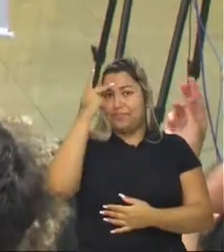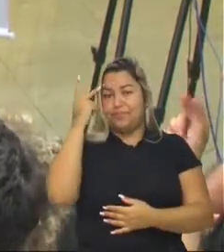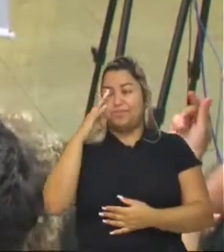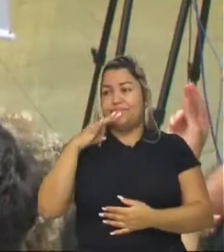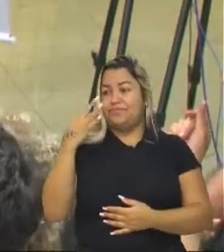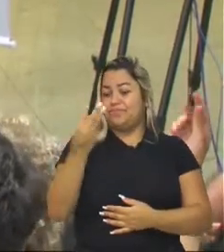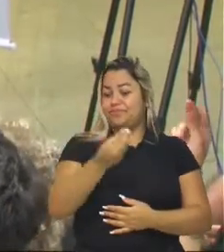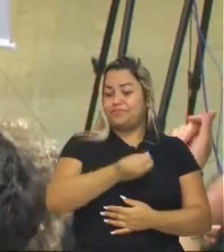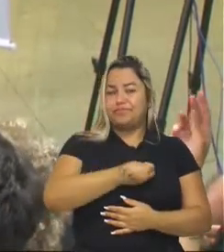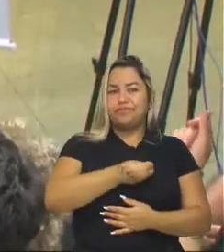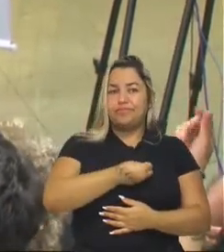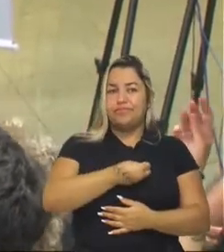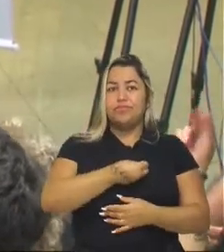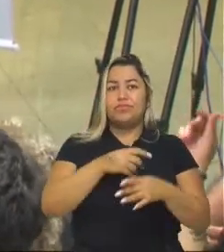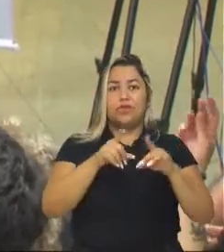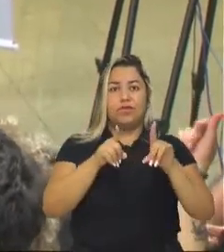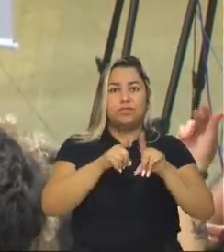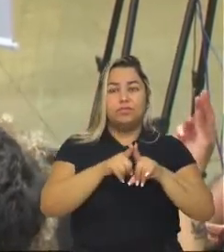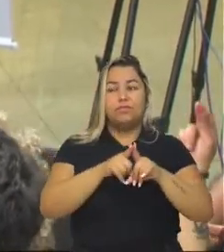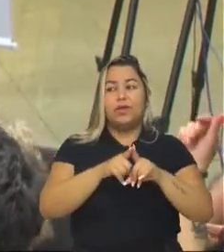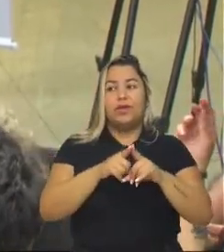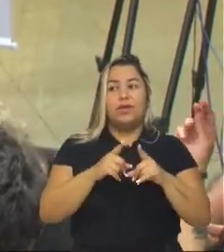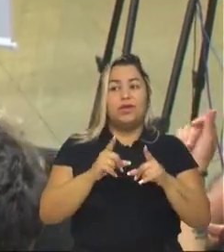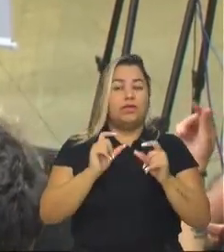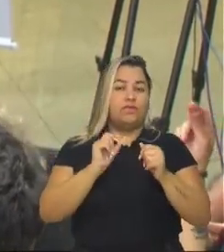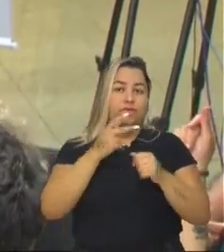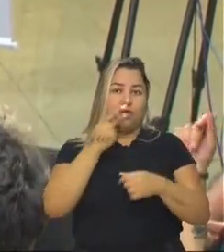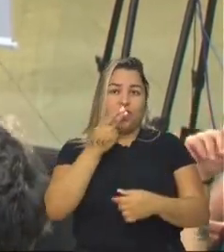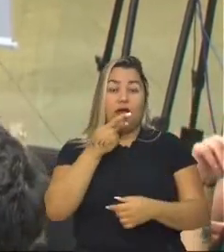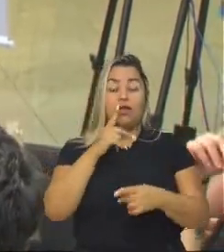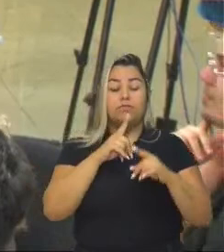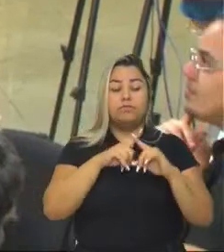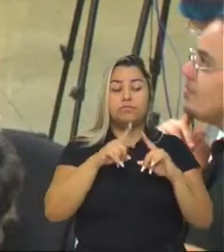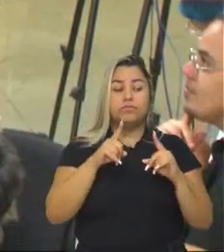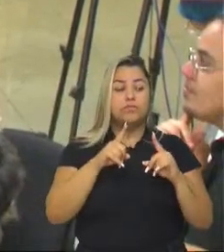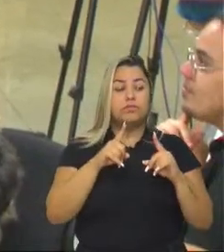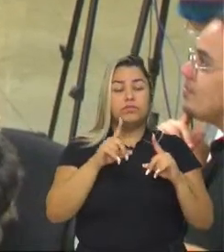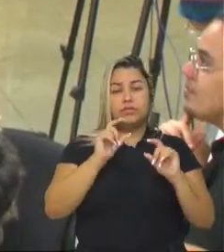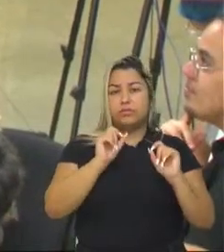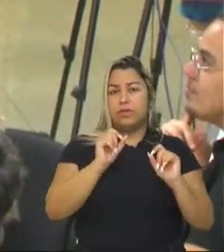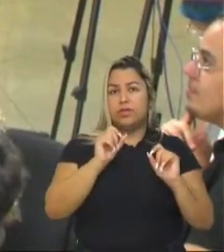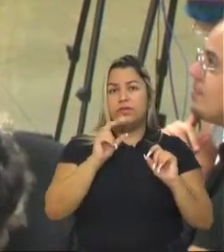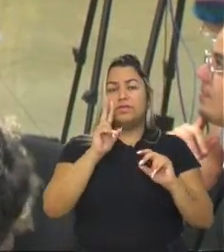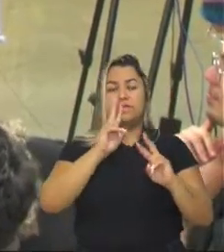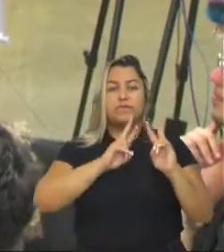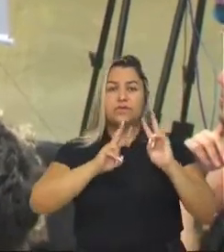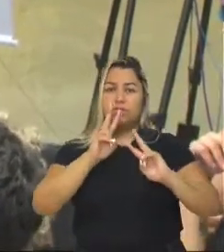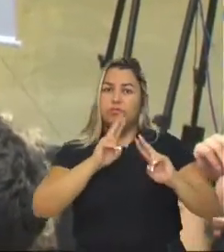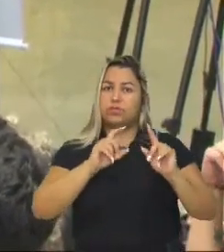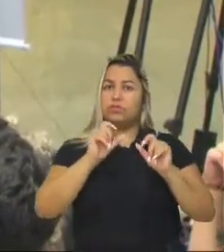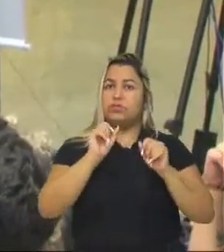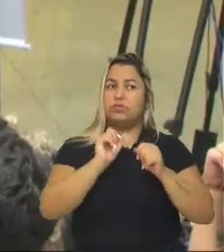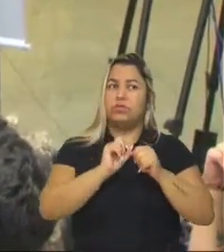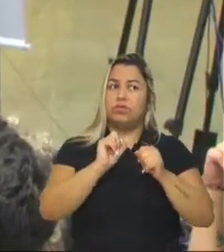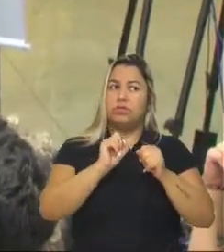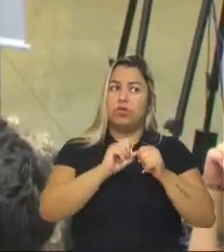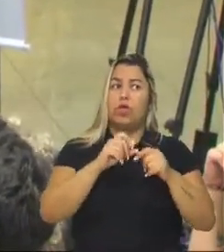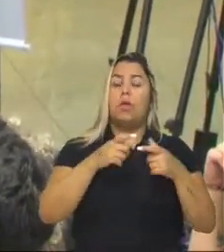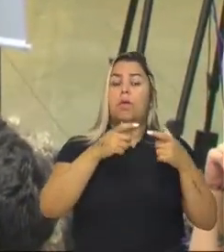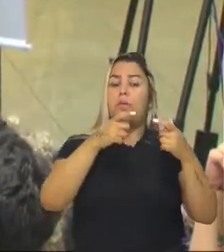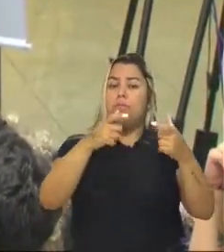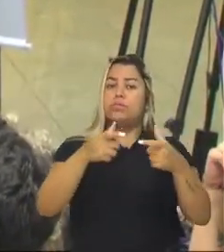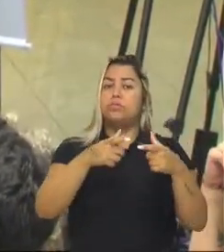chegar naquele ponto ali que muitas vezes é colocado. Então, eu queria trazer essa perspectiva, né? Assim, de novo, meu lugar, eu